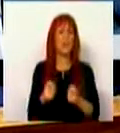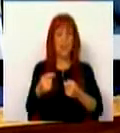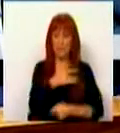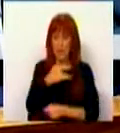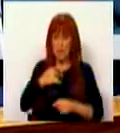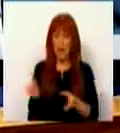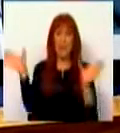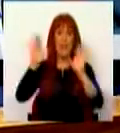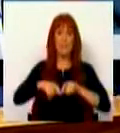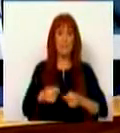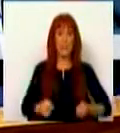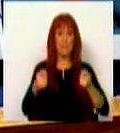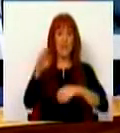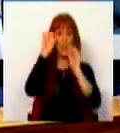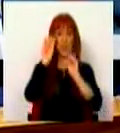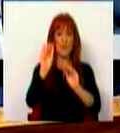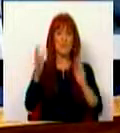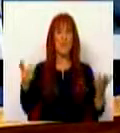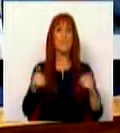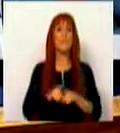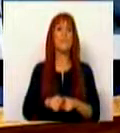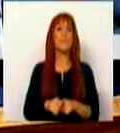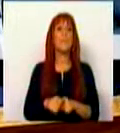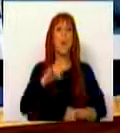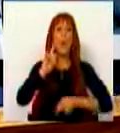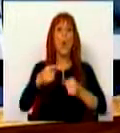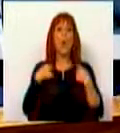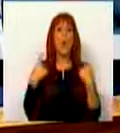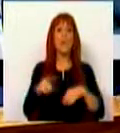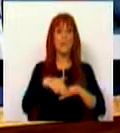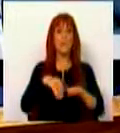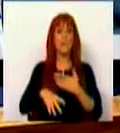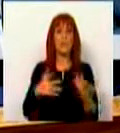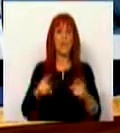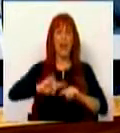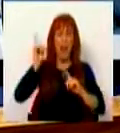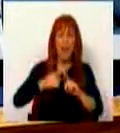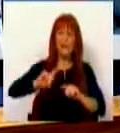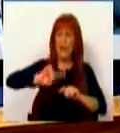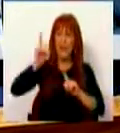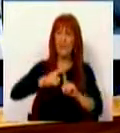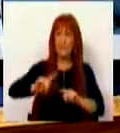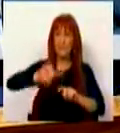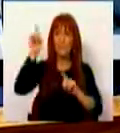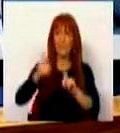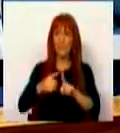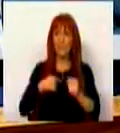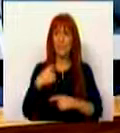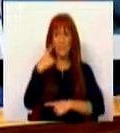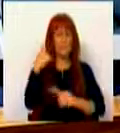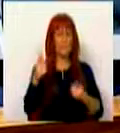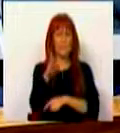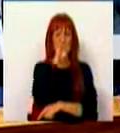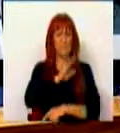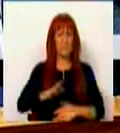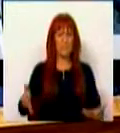saúde e mais investimento na educação. Aquilo que temos estabelecido ano após ano traduz-se numa